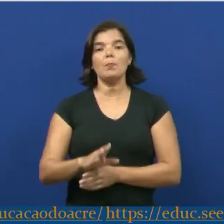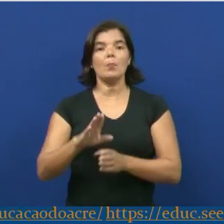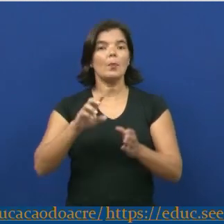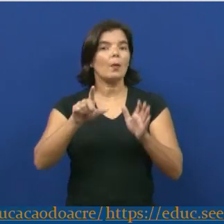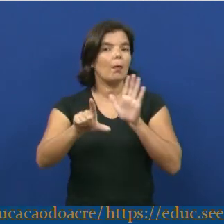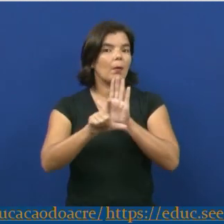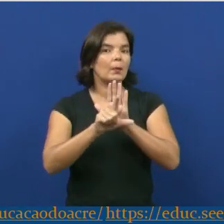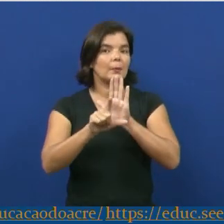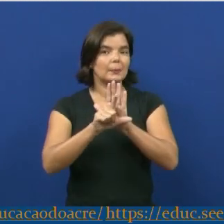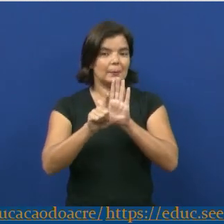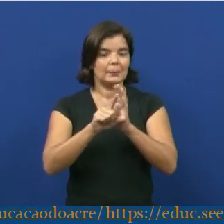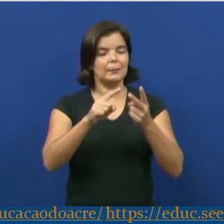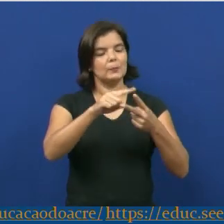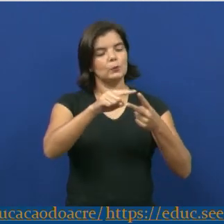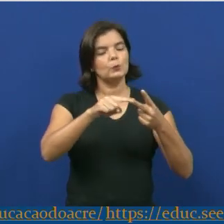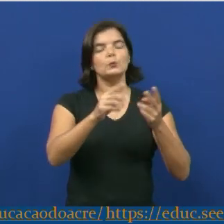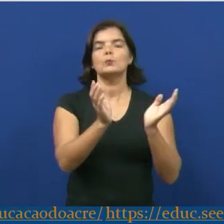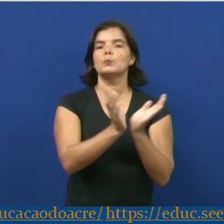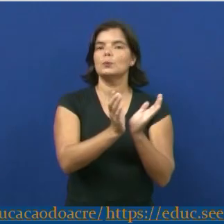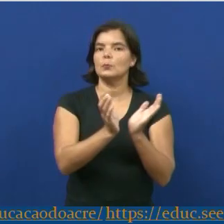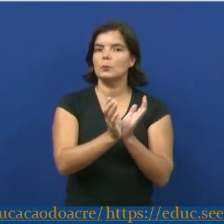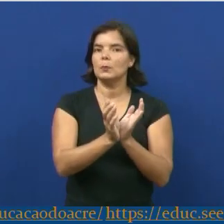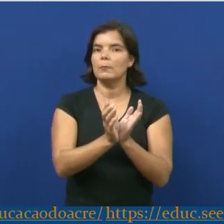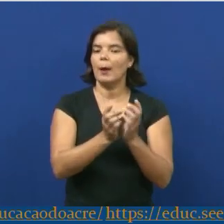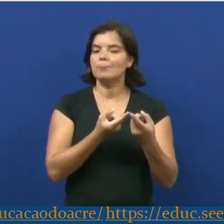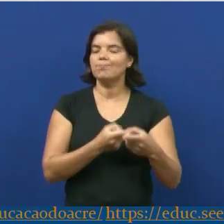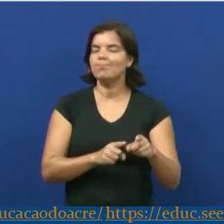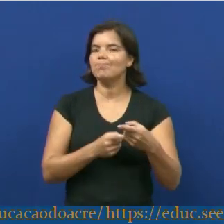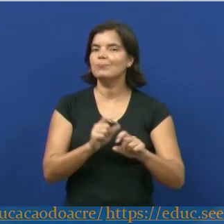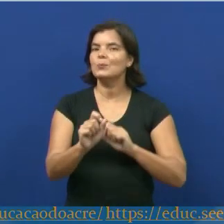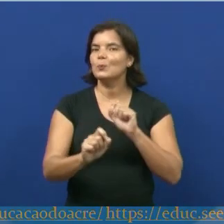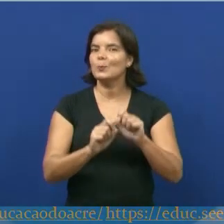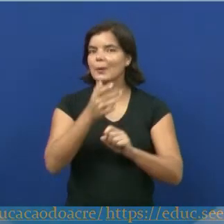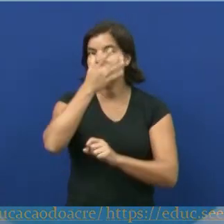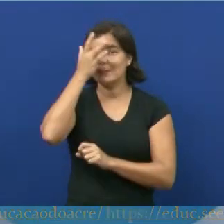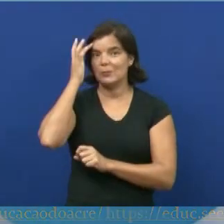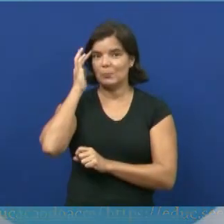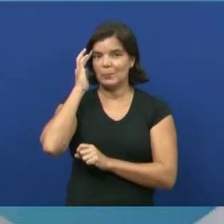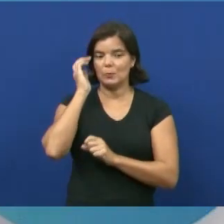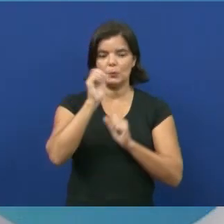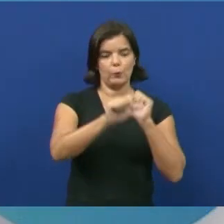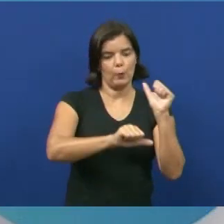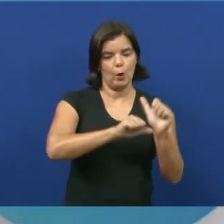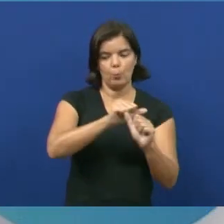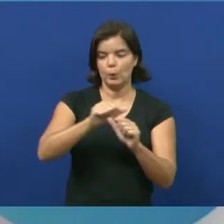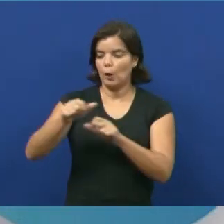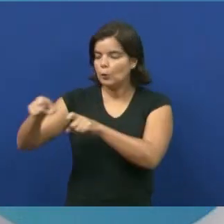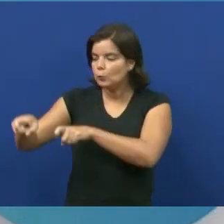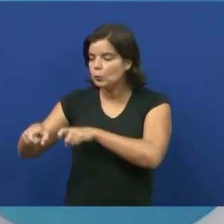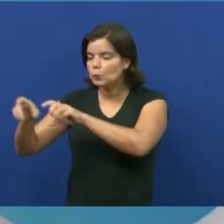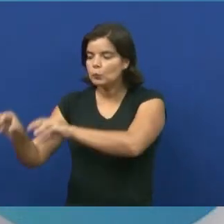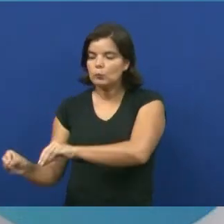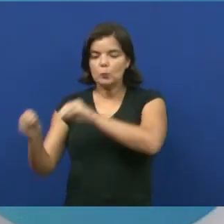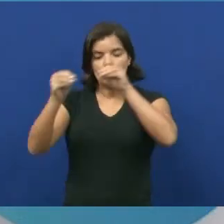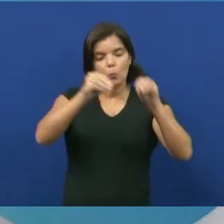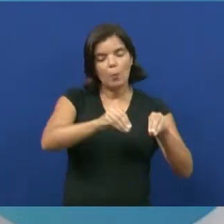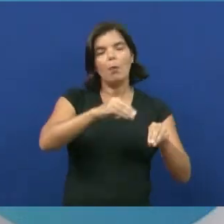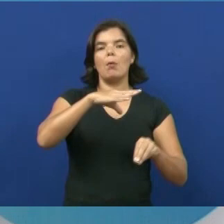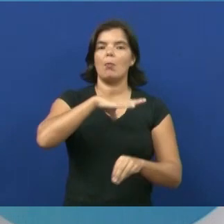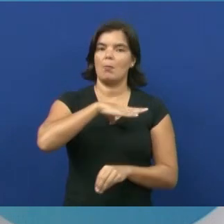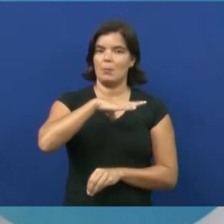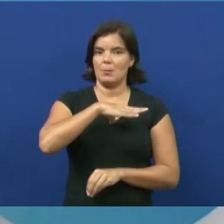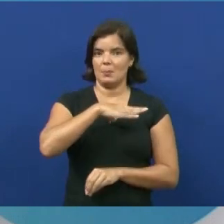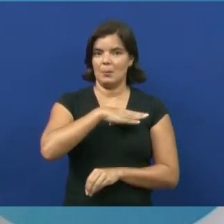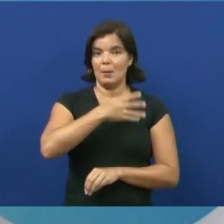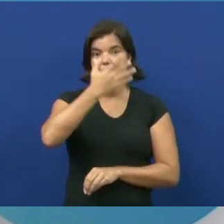vai favorecer esses dois grupos e vai provocar um êxodo. As pessoas vão sair do campo e passar a morar mais nas cidades.